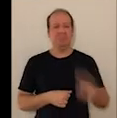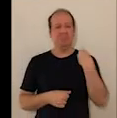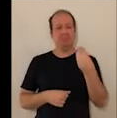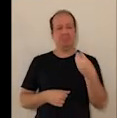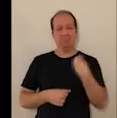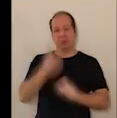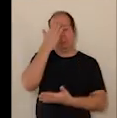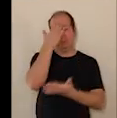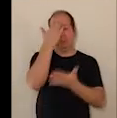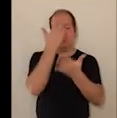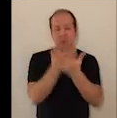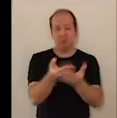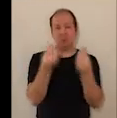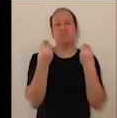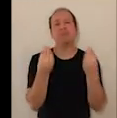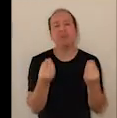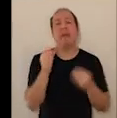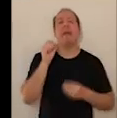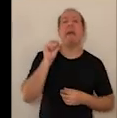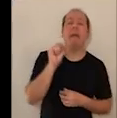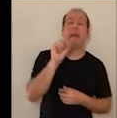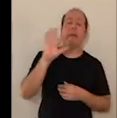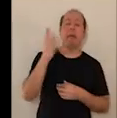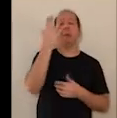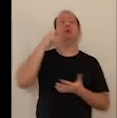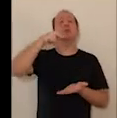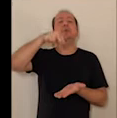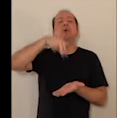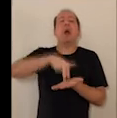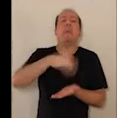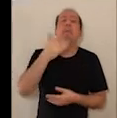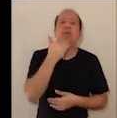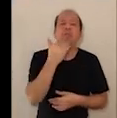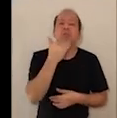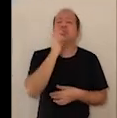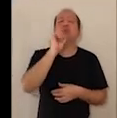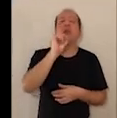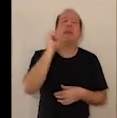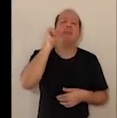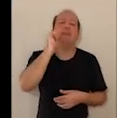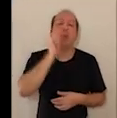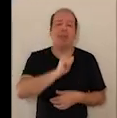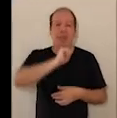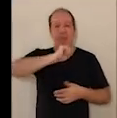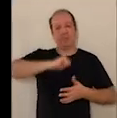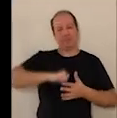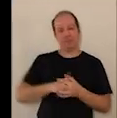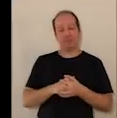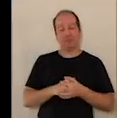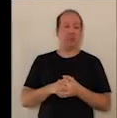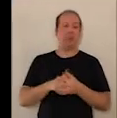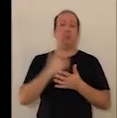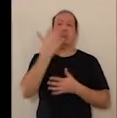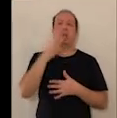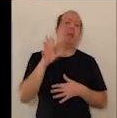Inacreditável. Não, pois é, assim que se levantou, o que acha que ele pediu? Uma mulher. Sem demora,